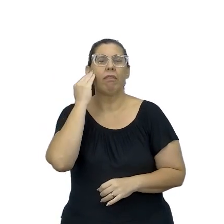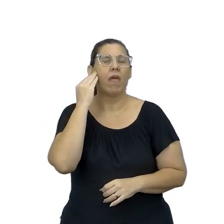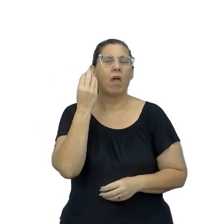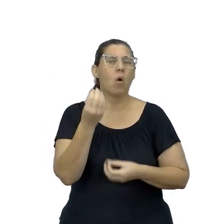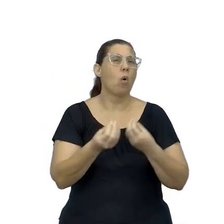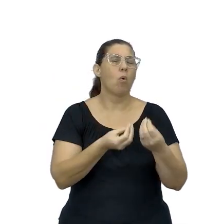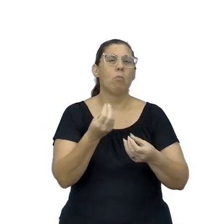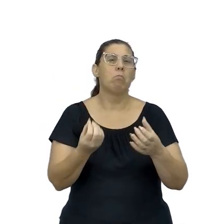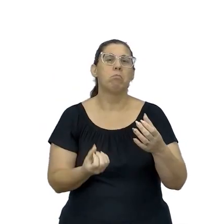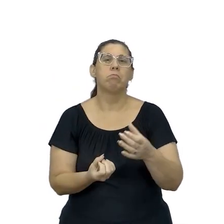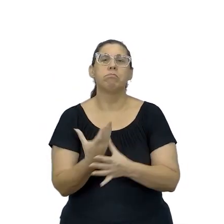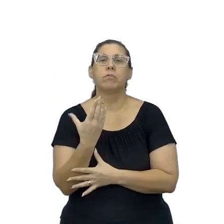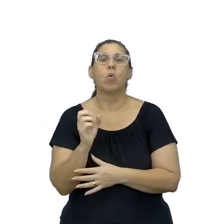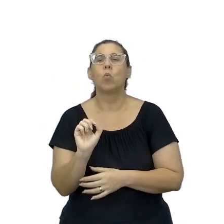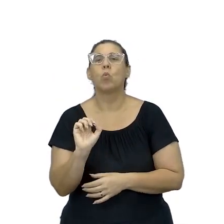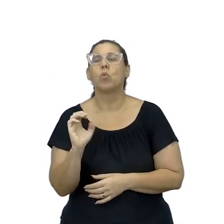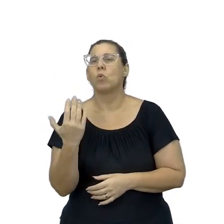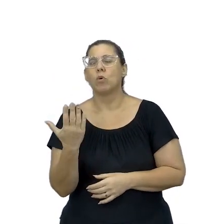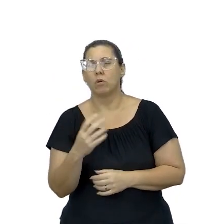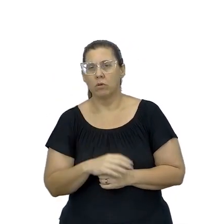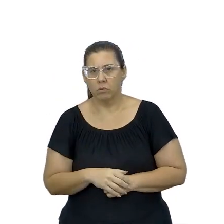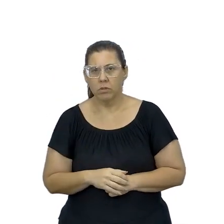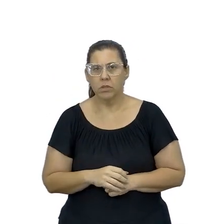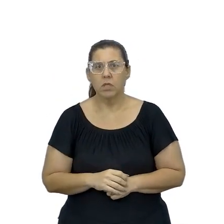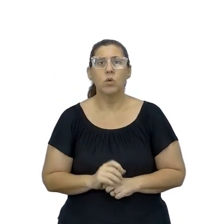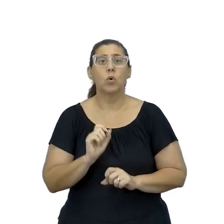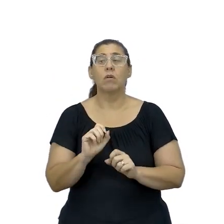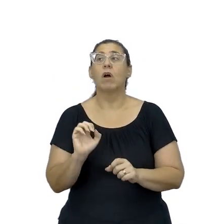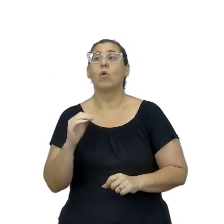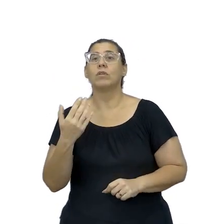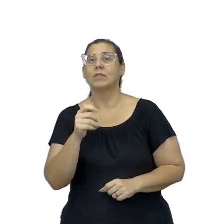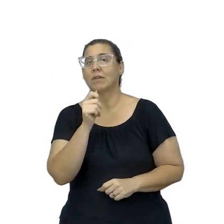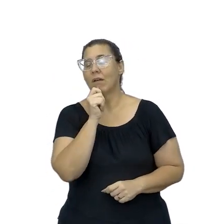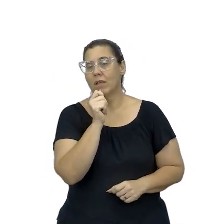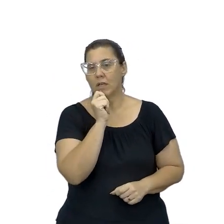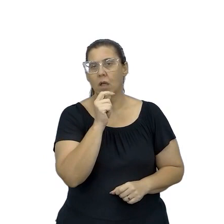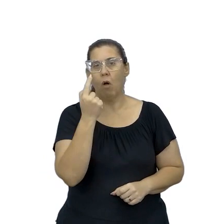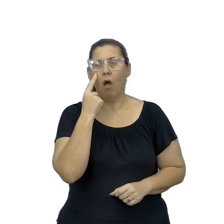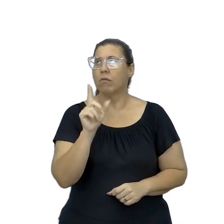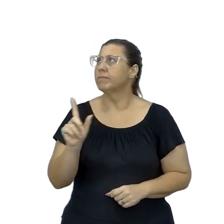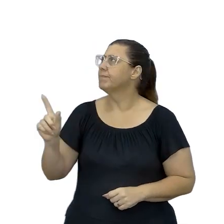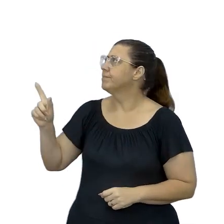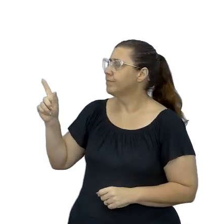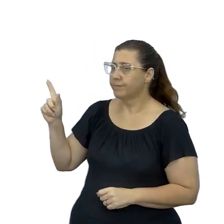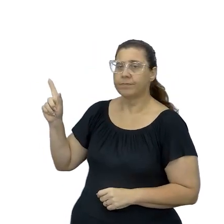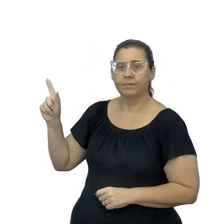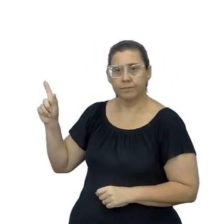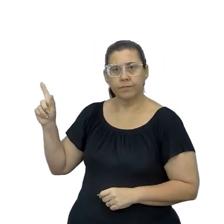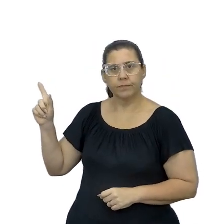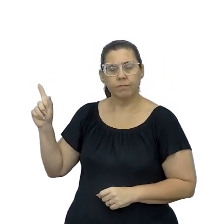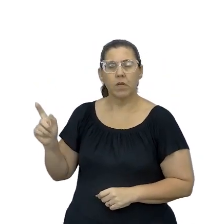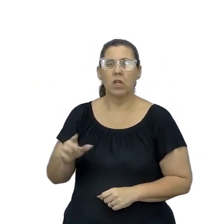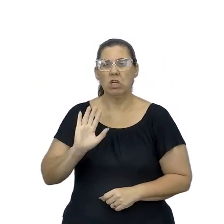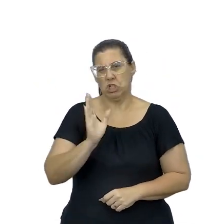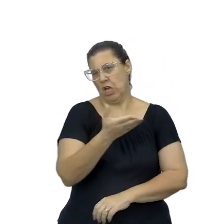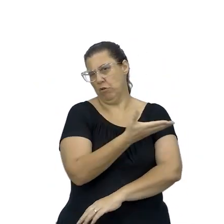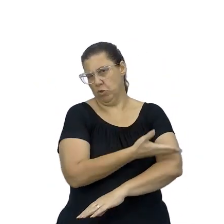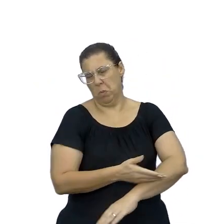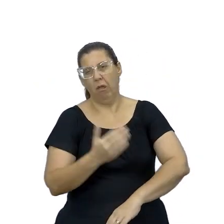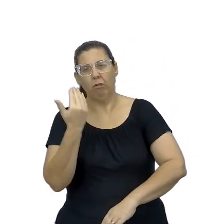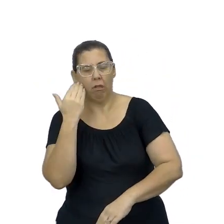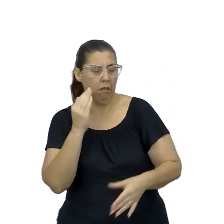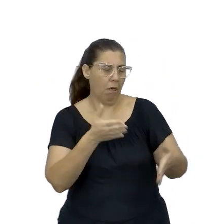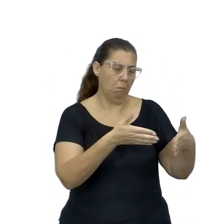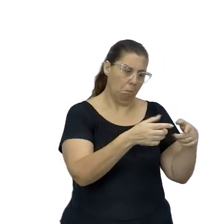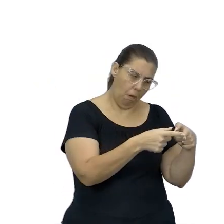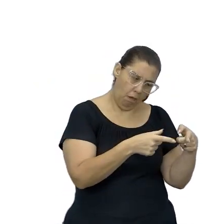nós estamos, o que já aconteceu e o que ainda vai acontecer. Então, acompanhem. Como a gente está acostumado a entender uma linha